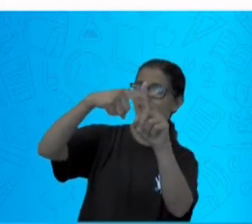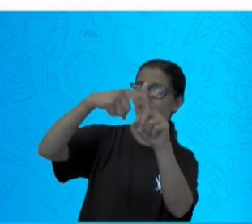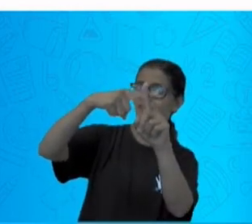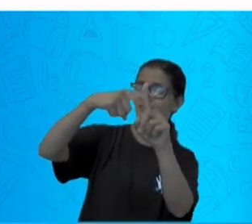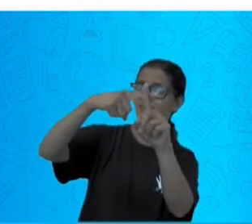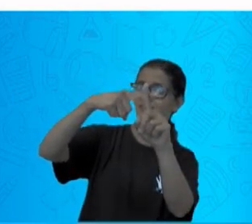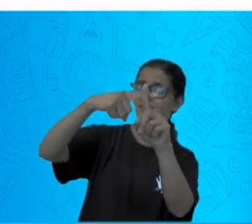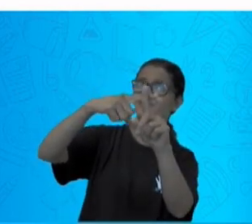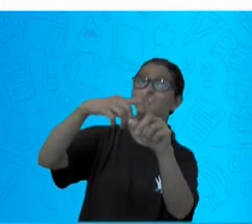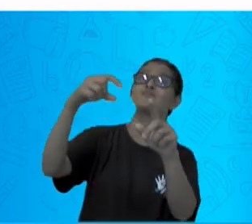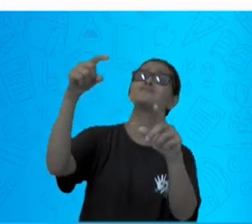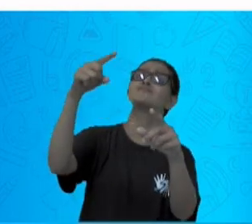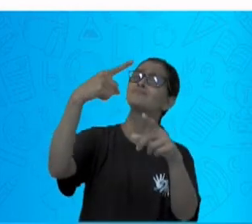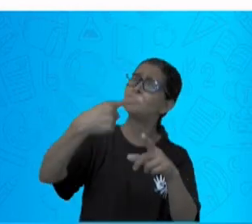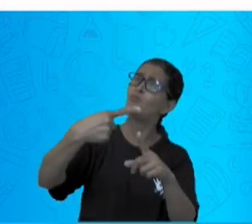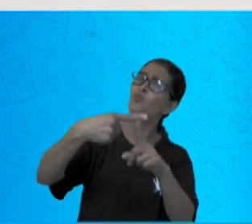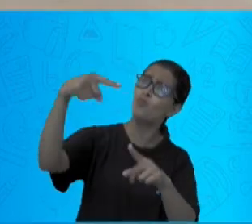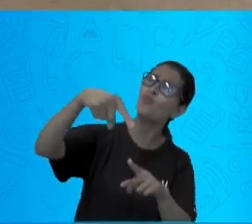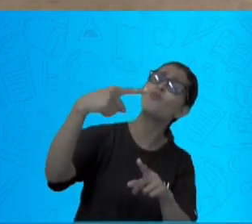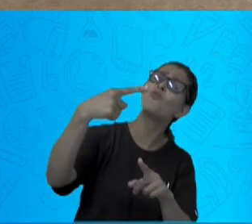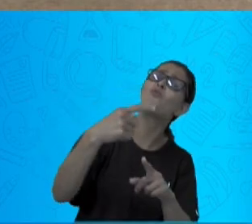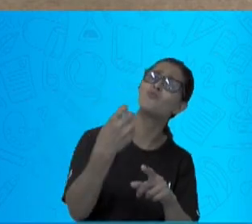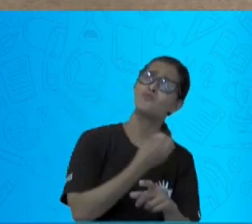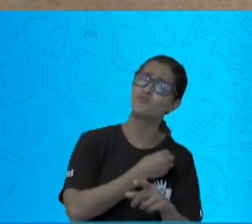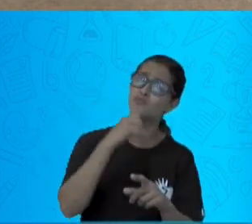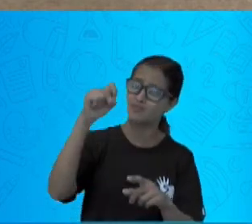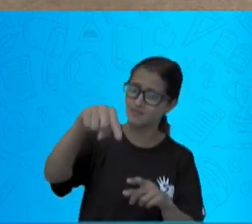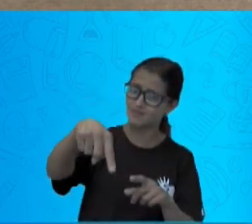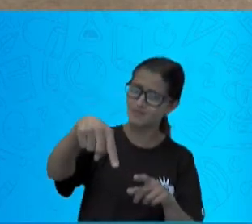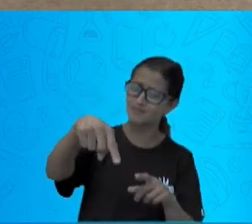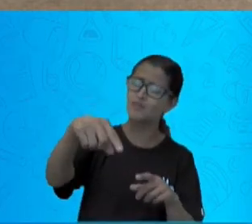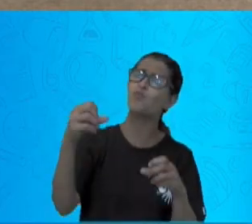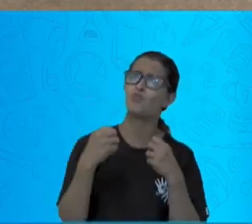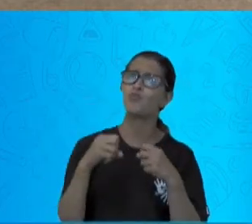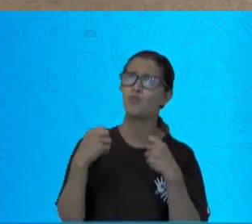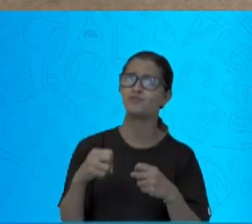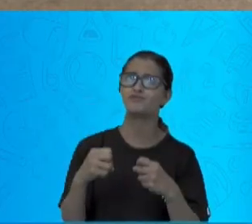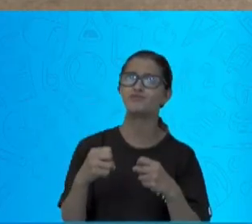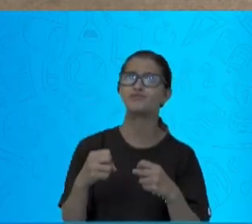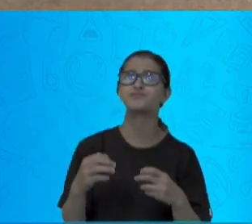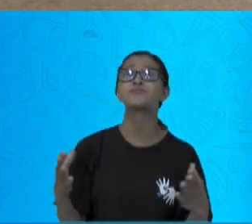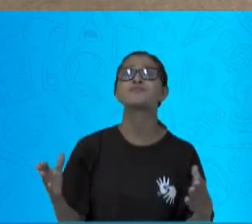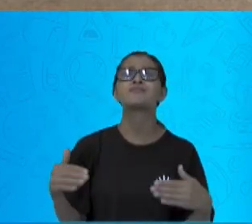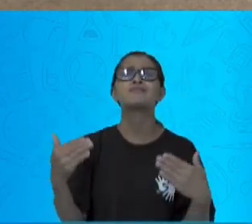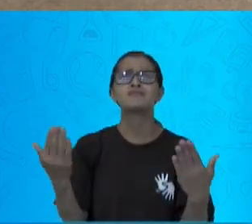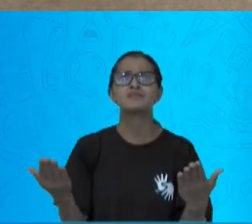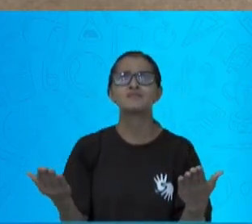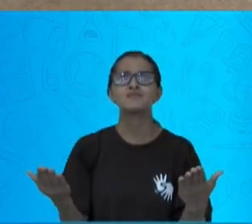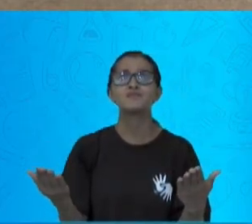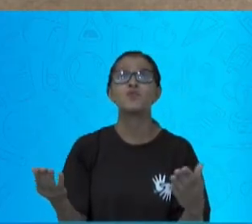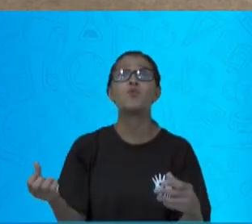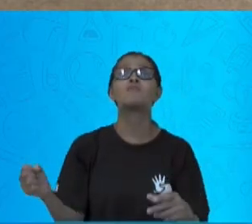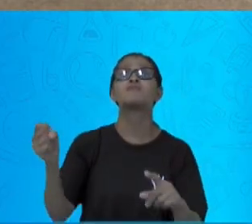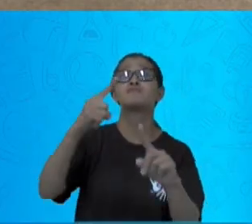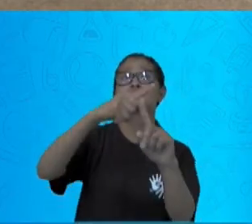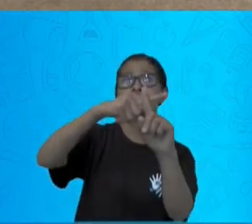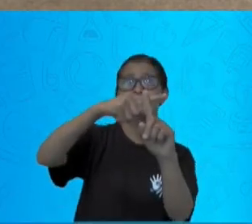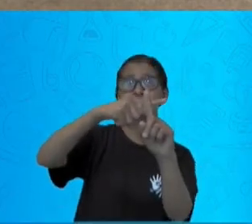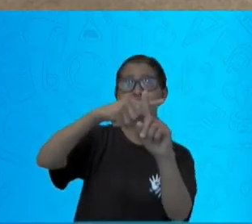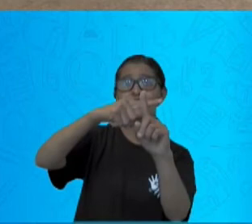eu também posso escrever o 1 aqui embaixo, beleza? Então eu tenho aqui uma adição